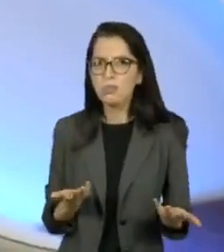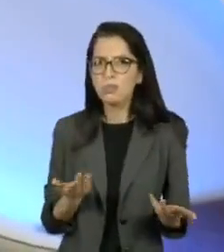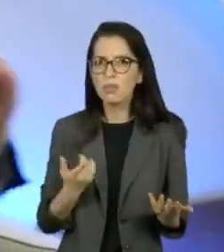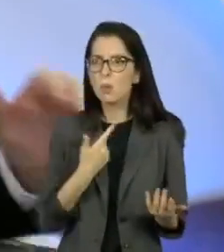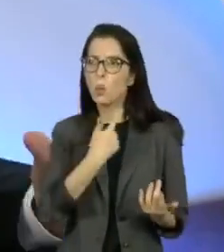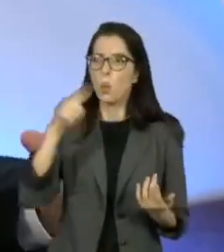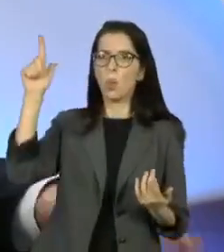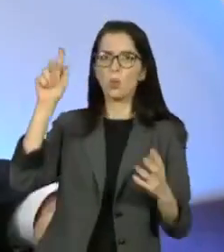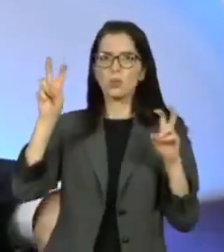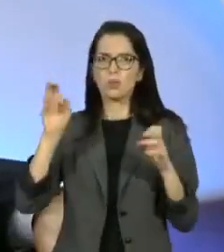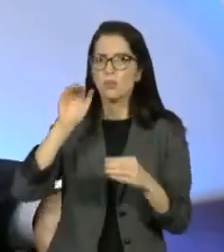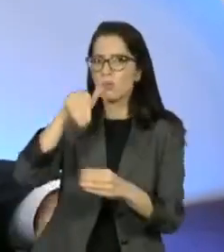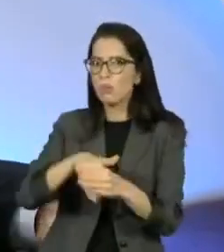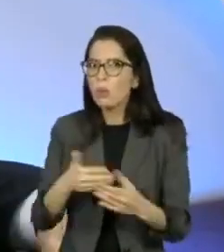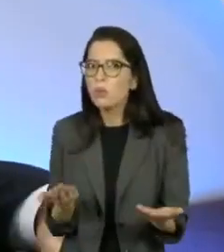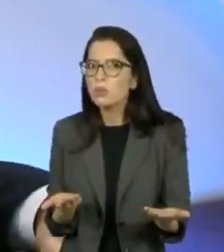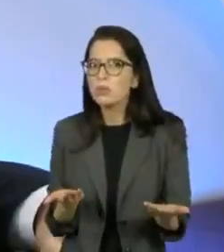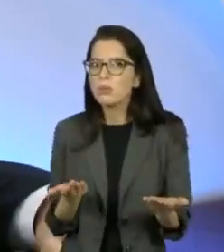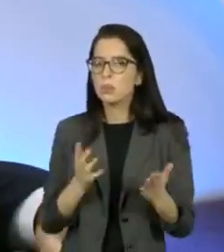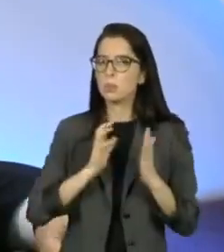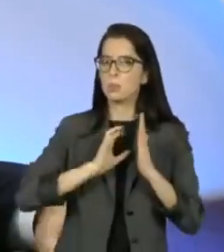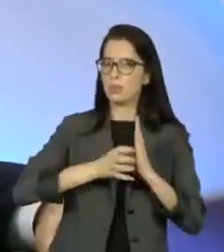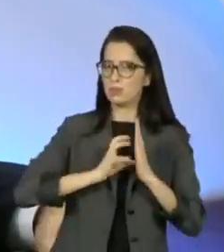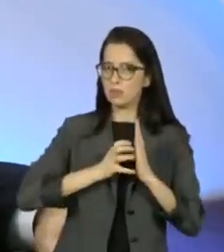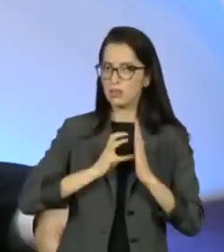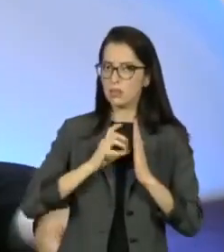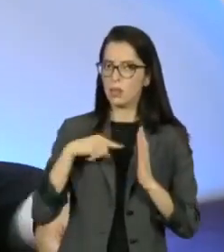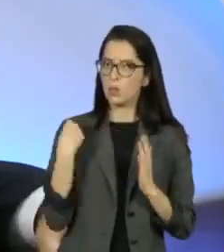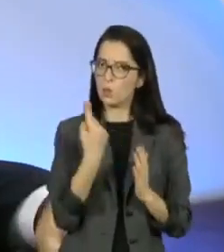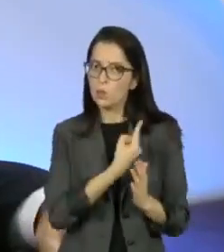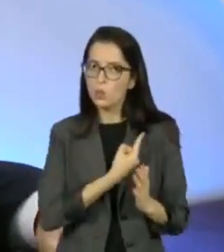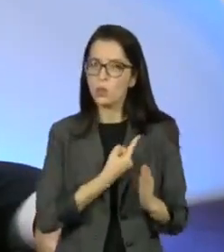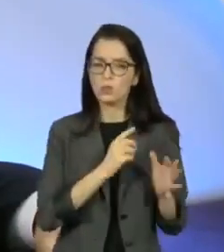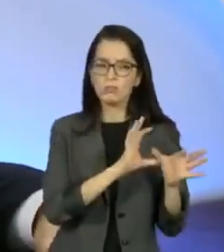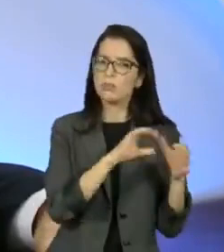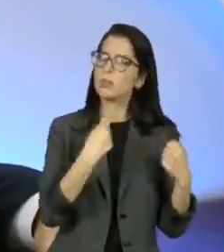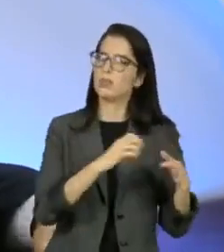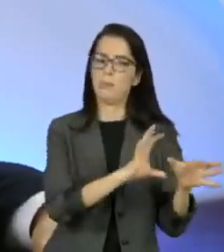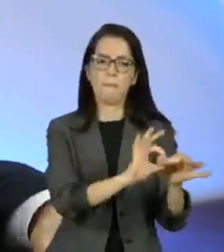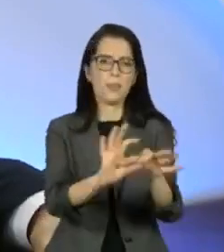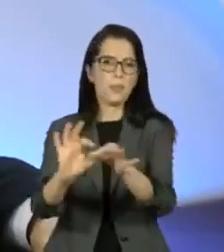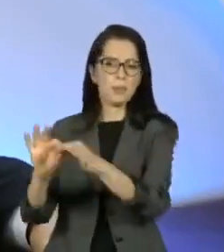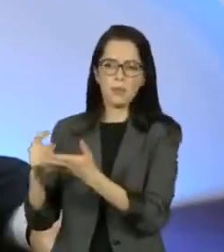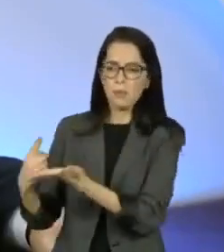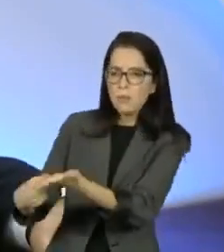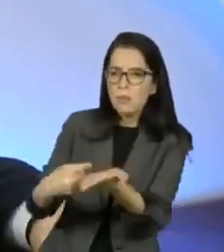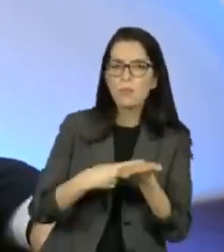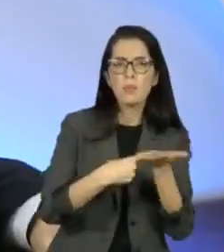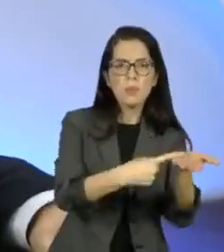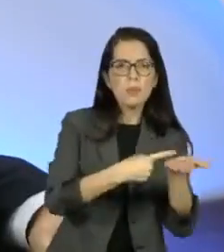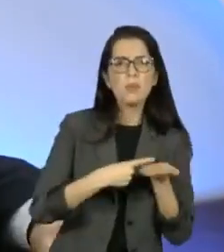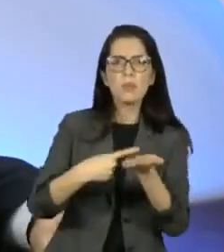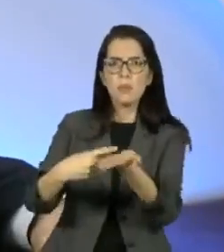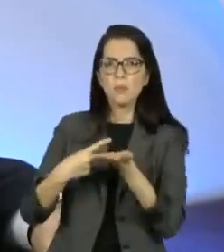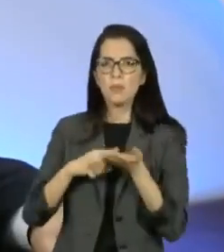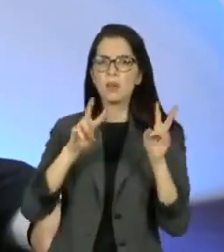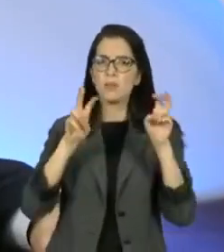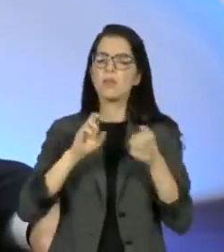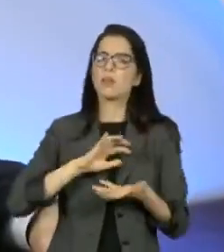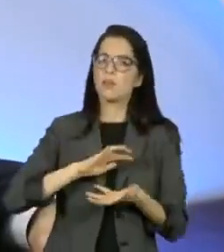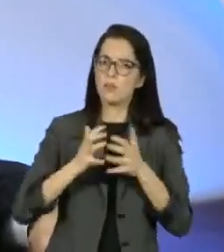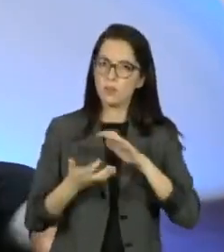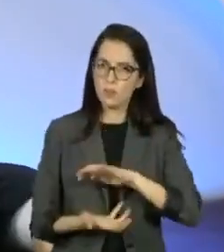reformas. Nenhuma dessas pautas foram colocadas. Por isso, todas as nossas votações, na